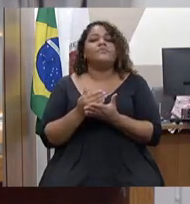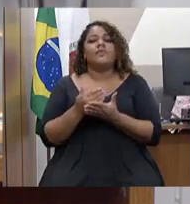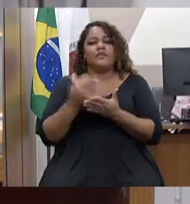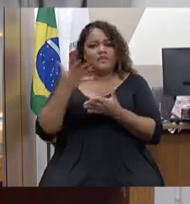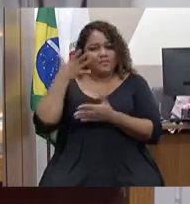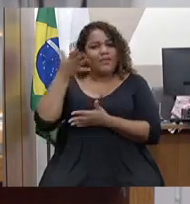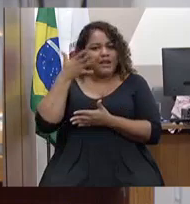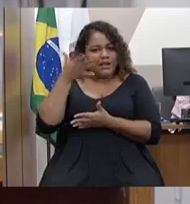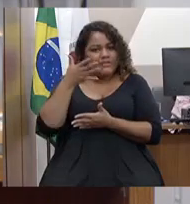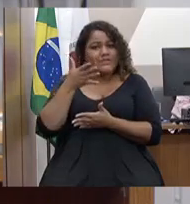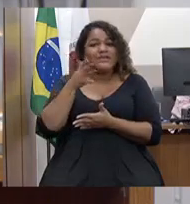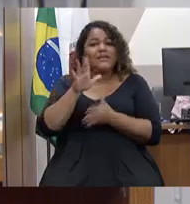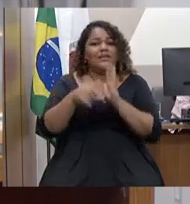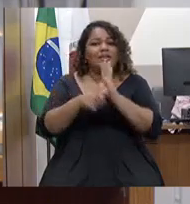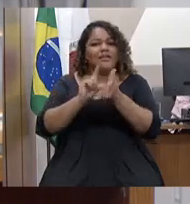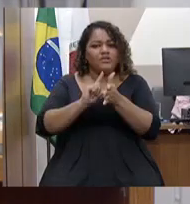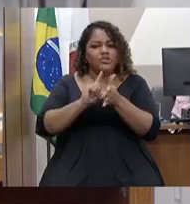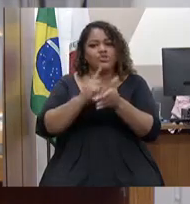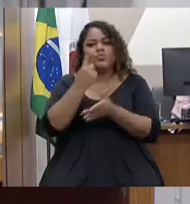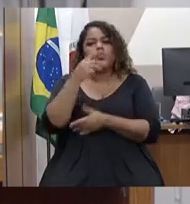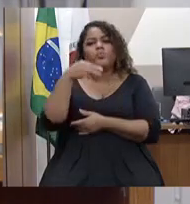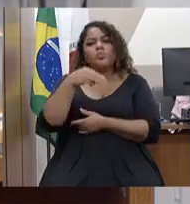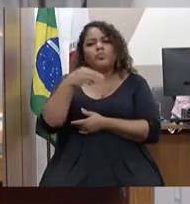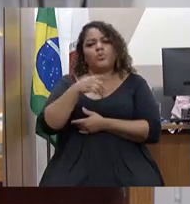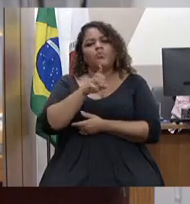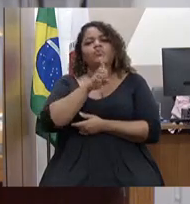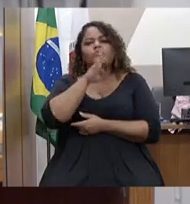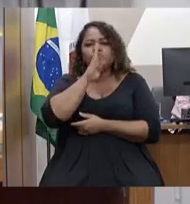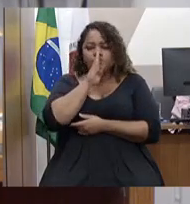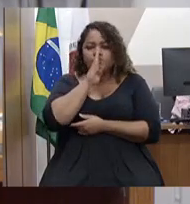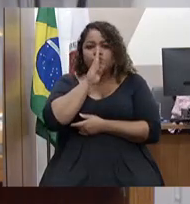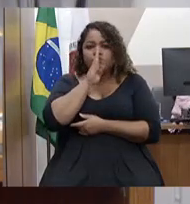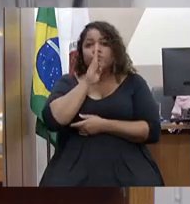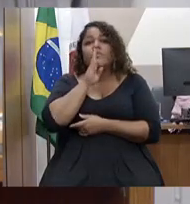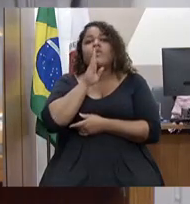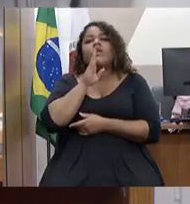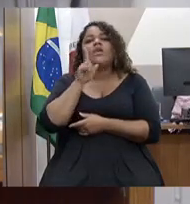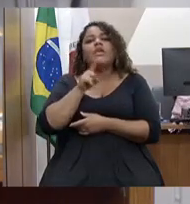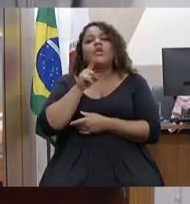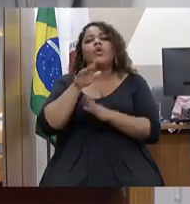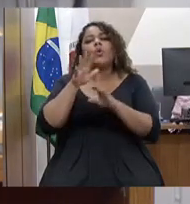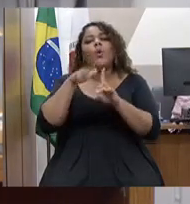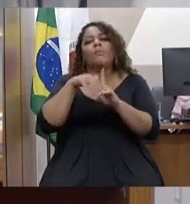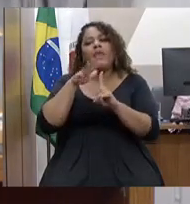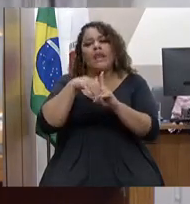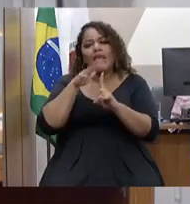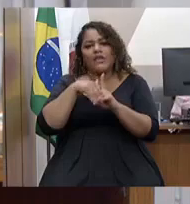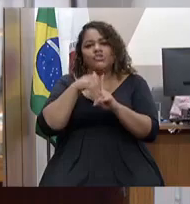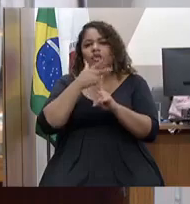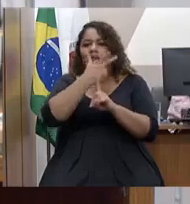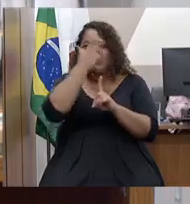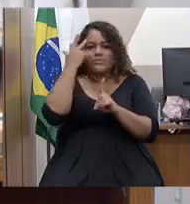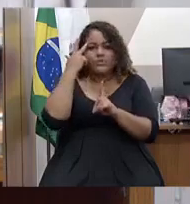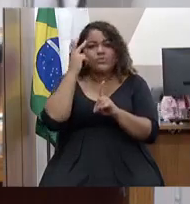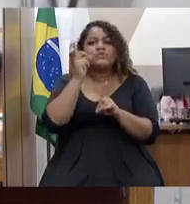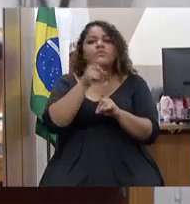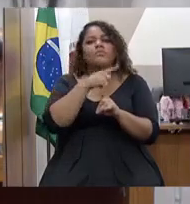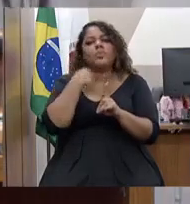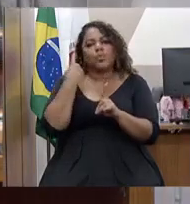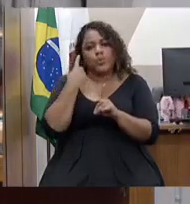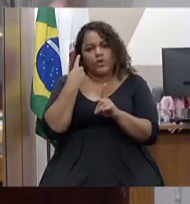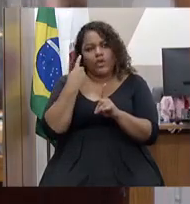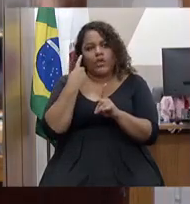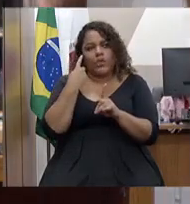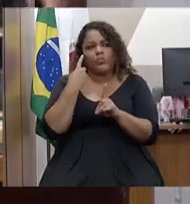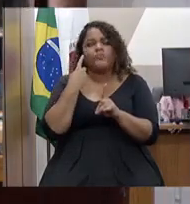em homenagem às vítimas de acidentes e doenças do trabalho então gostaria que todo mundo ficasse de pé